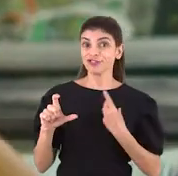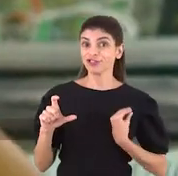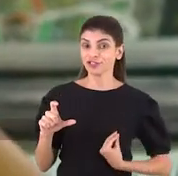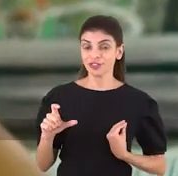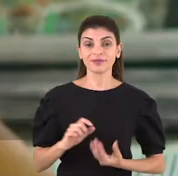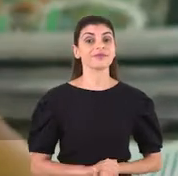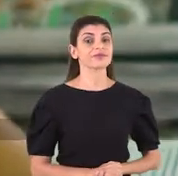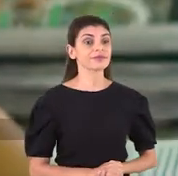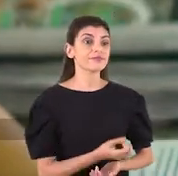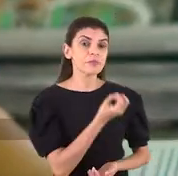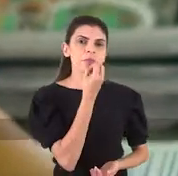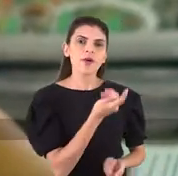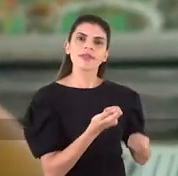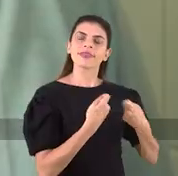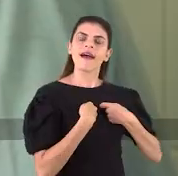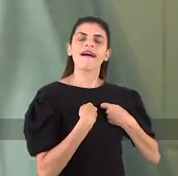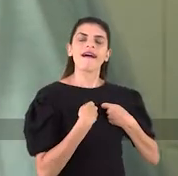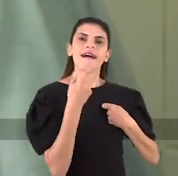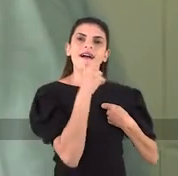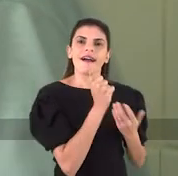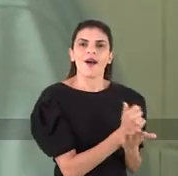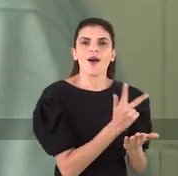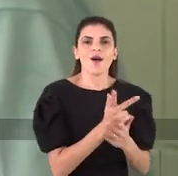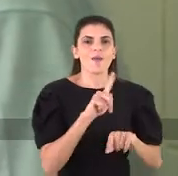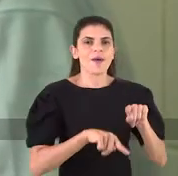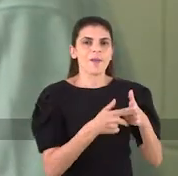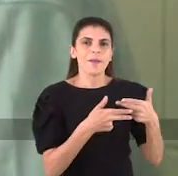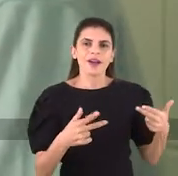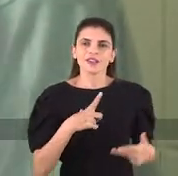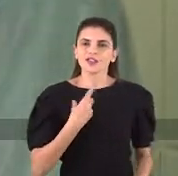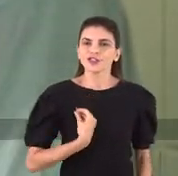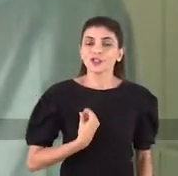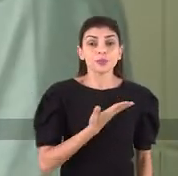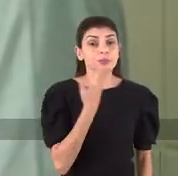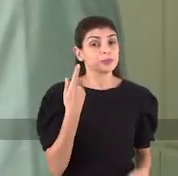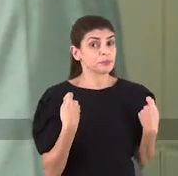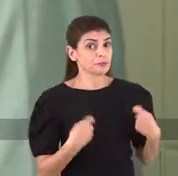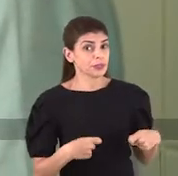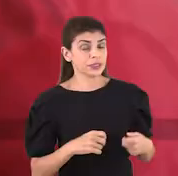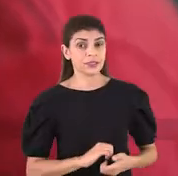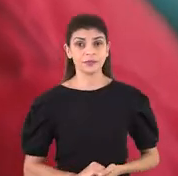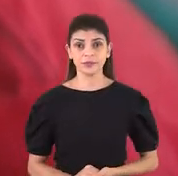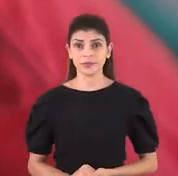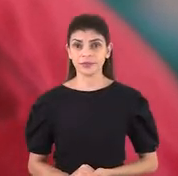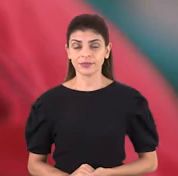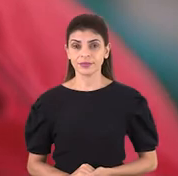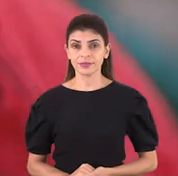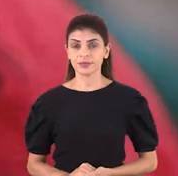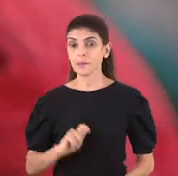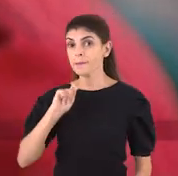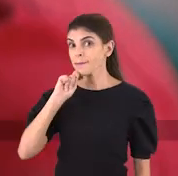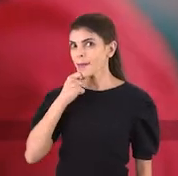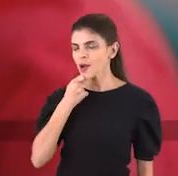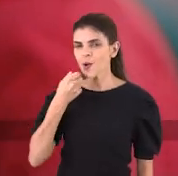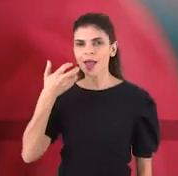matriculada. Excelente, né? Nos dá a possibilidade de comprar as coisas que realmente eles necessitam.